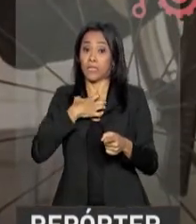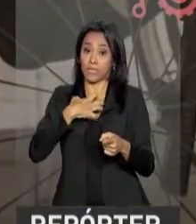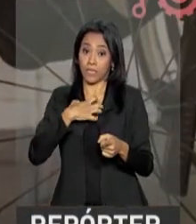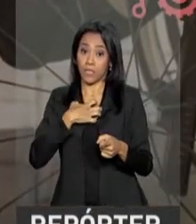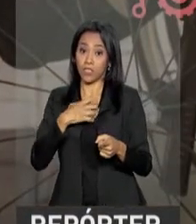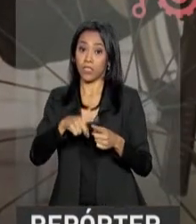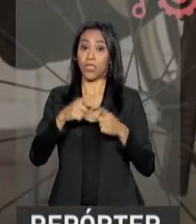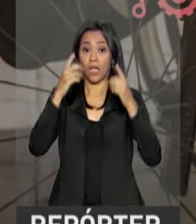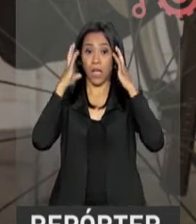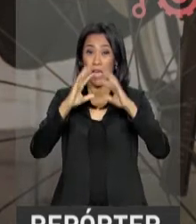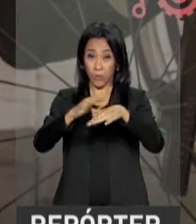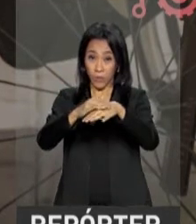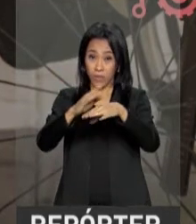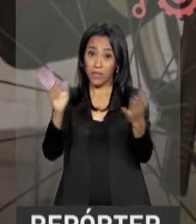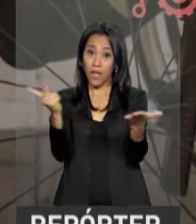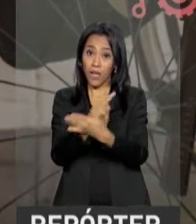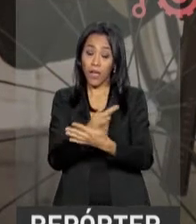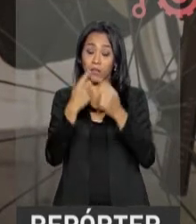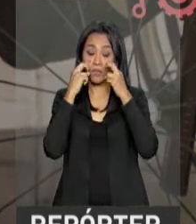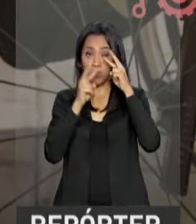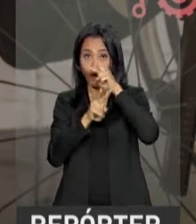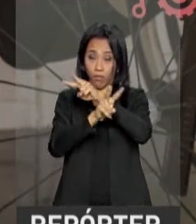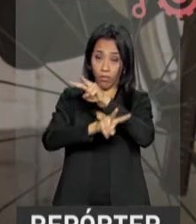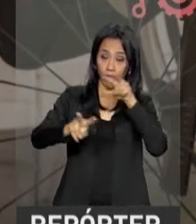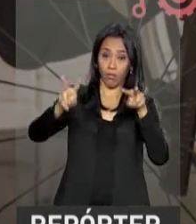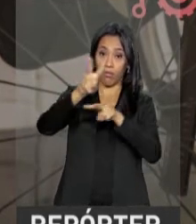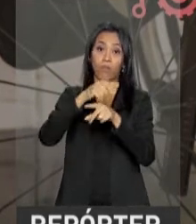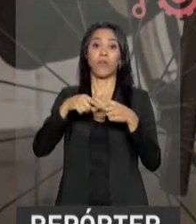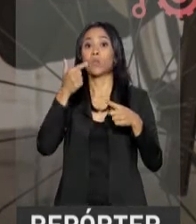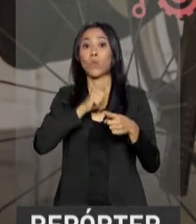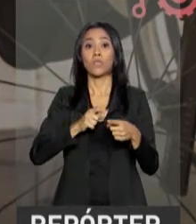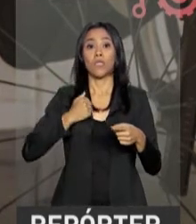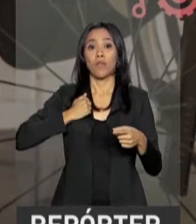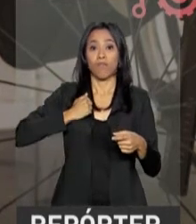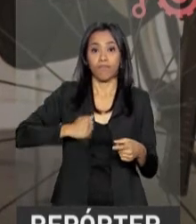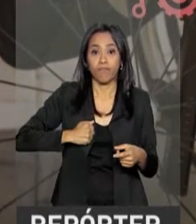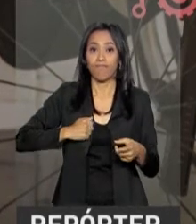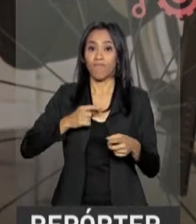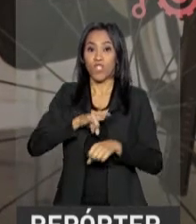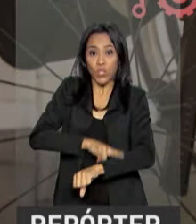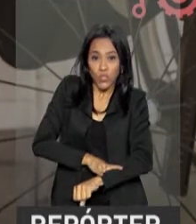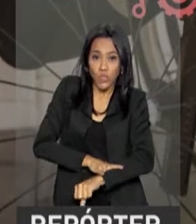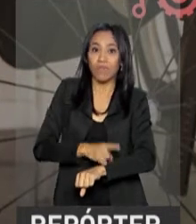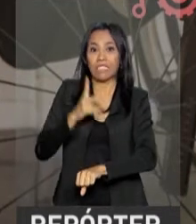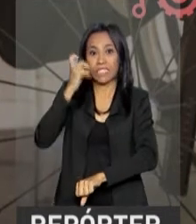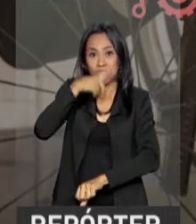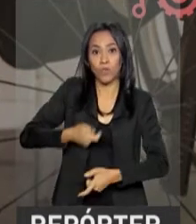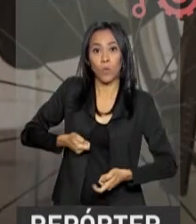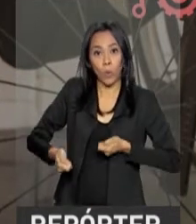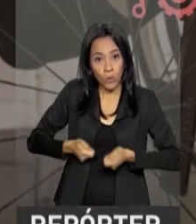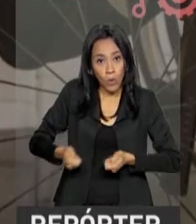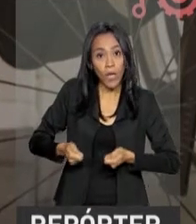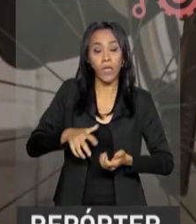esclerose múltipla pode causar visão dupla dificuldade em controlar as fezes ea urina e desequilíbrio a doença pode